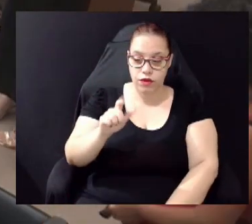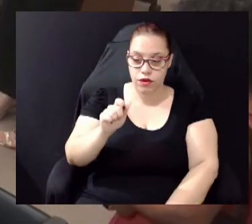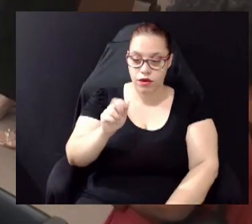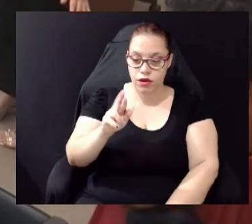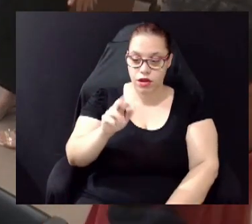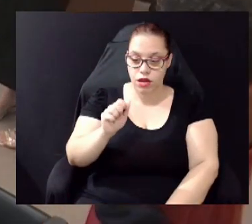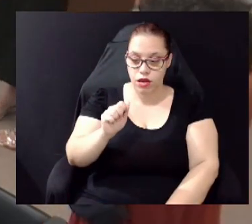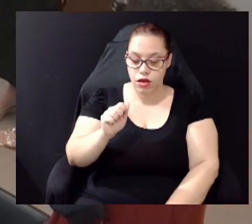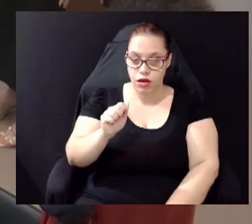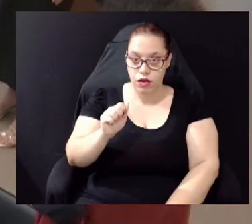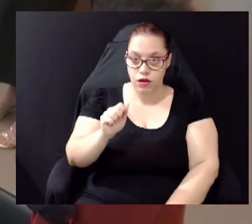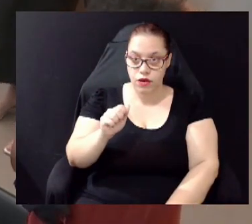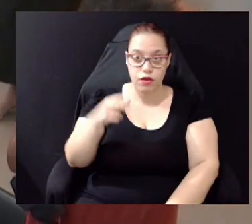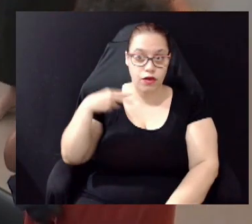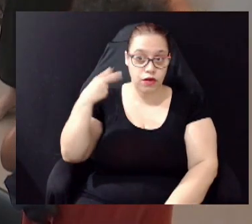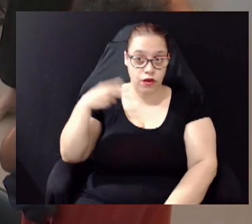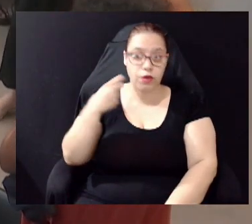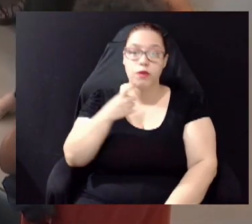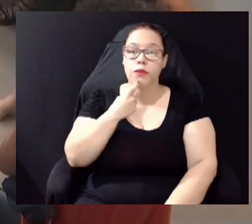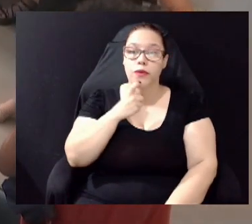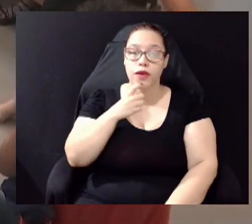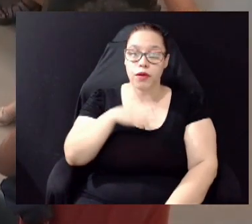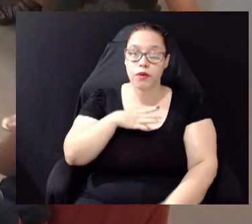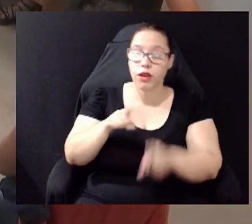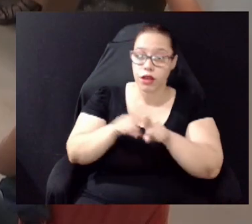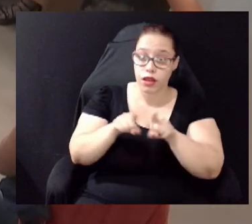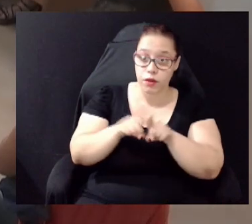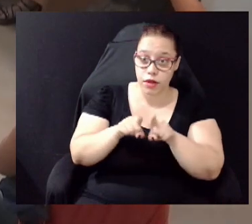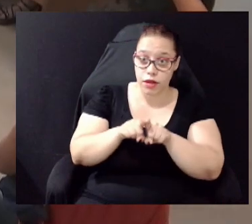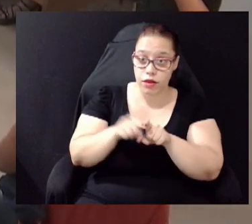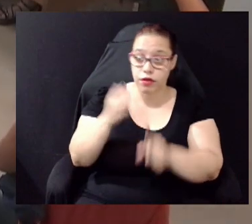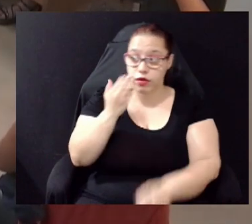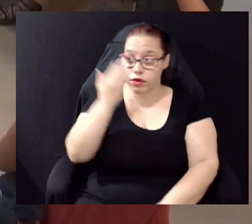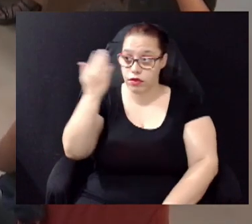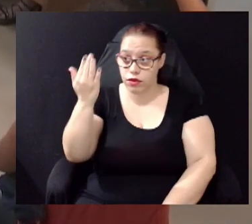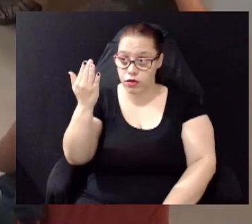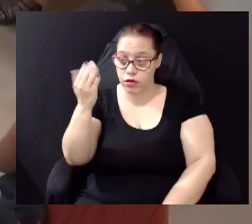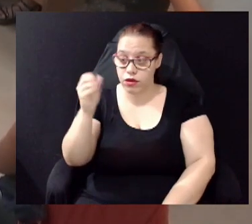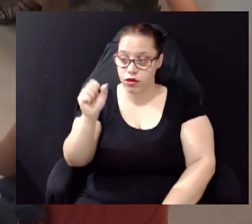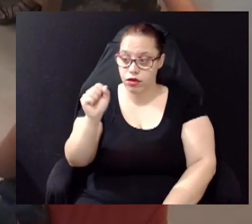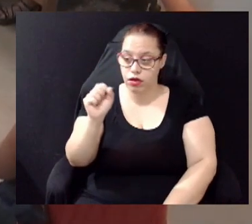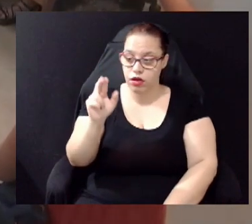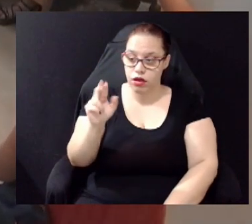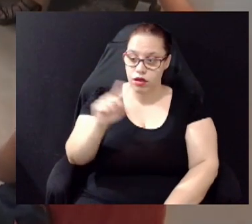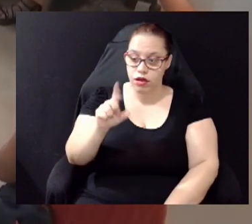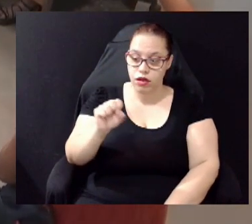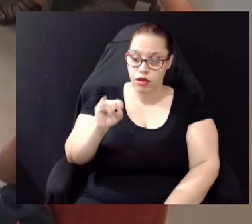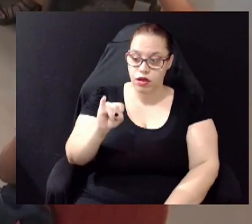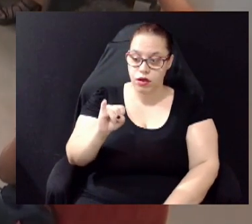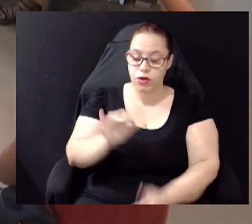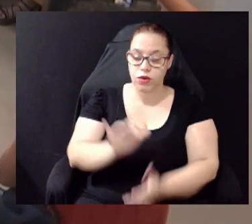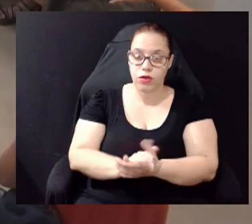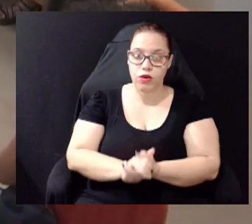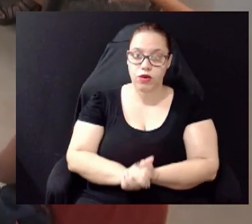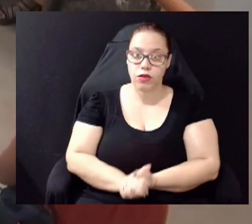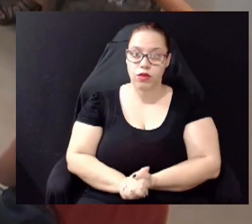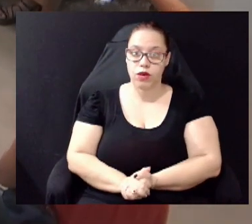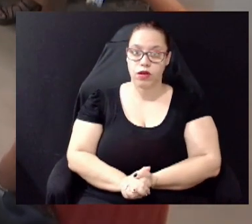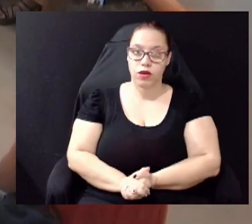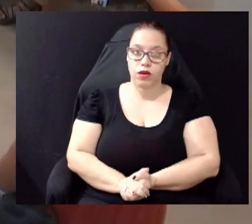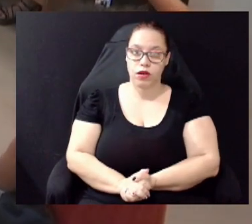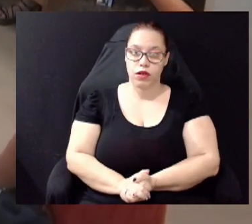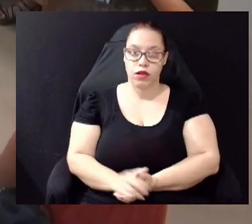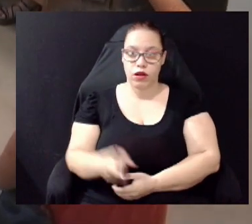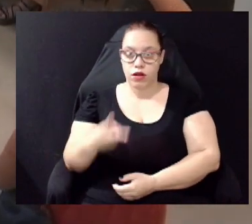candidata a vereadora por Campinas, né? Acredito que eu e a Suzy fez história aqui, né? 2016 acho que teve